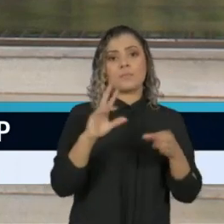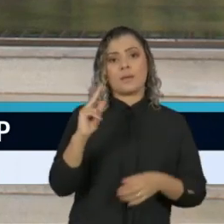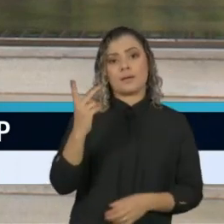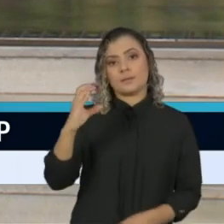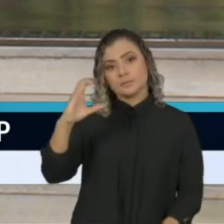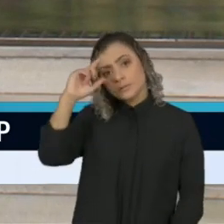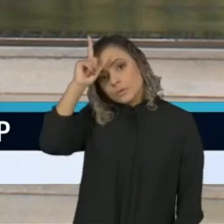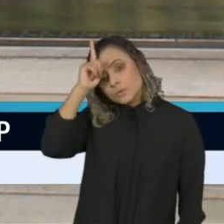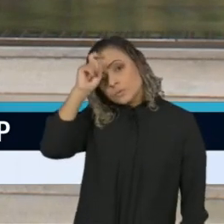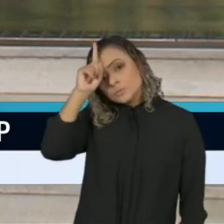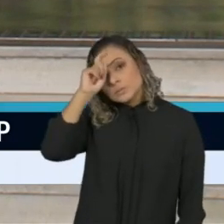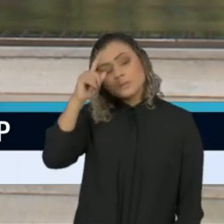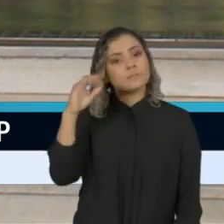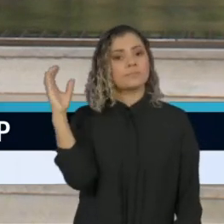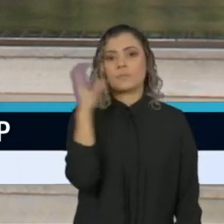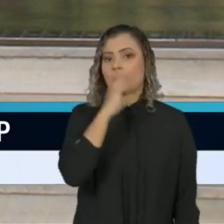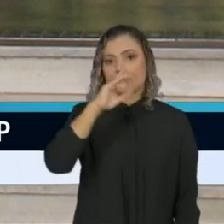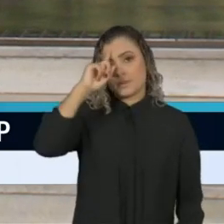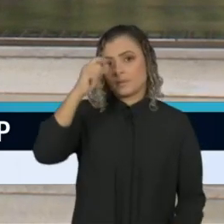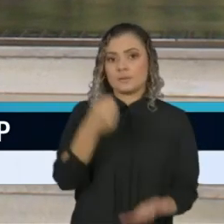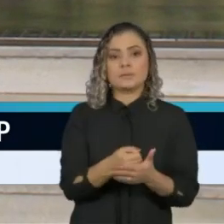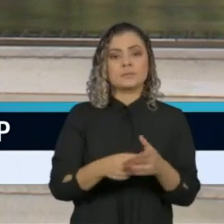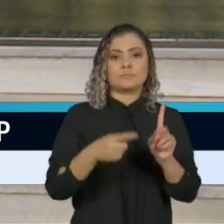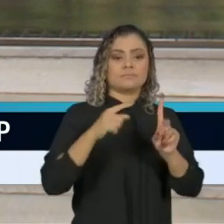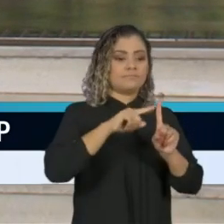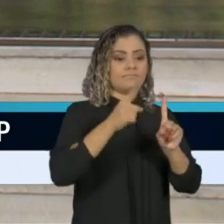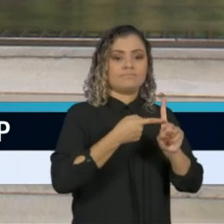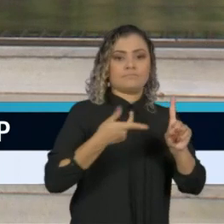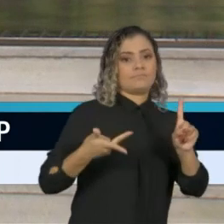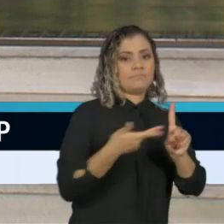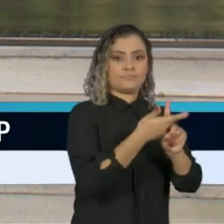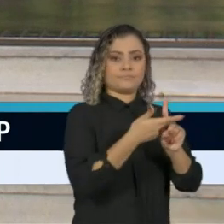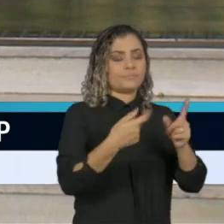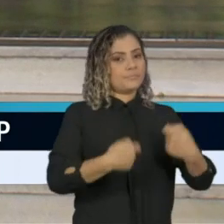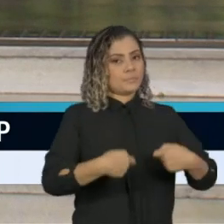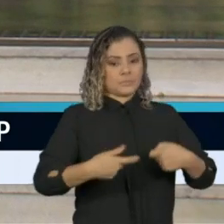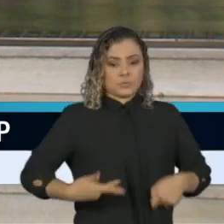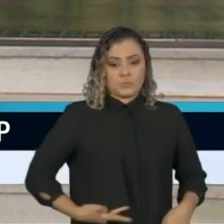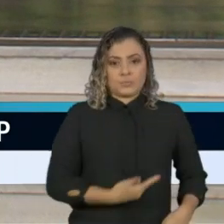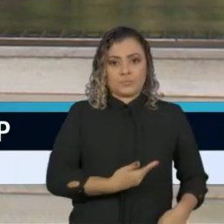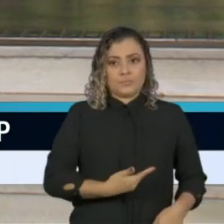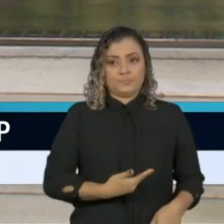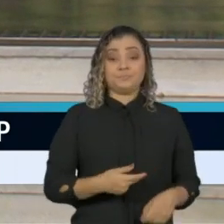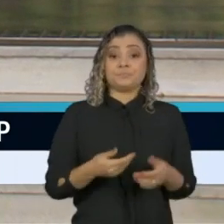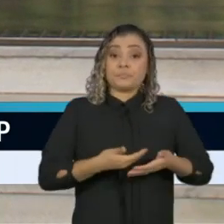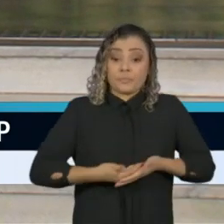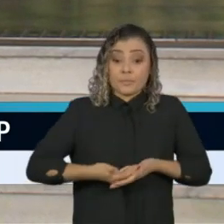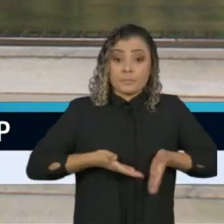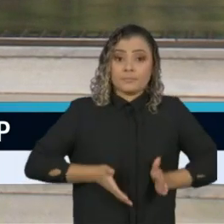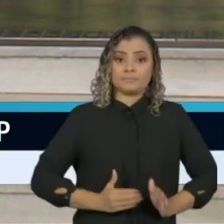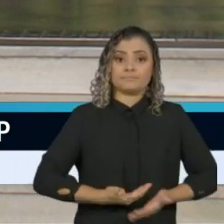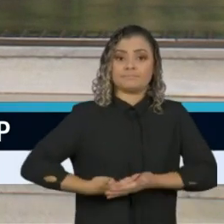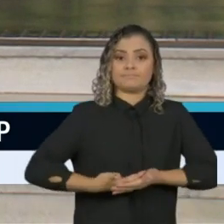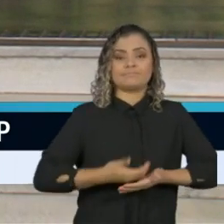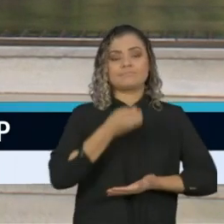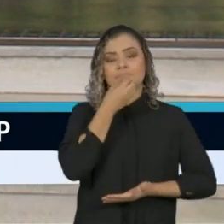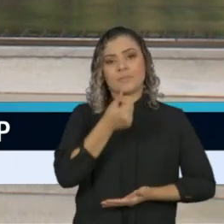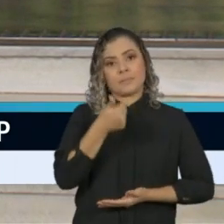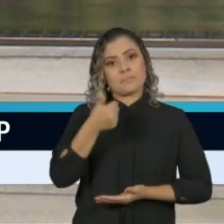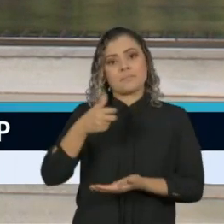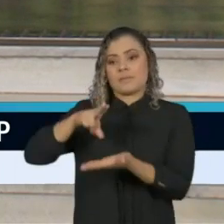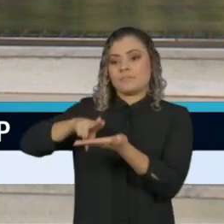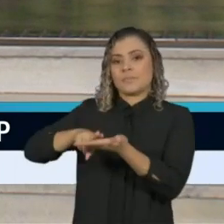Clínicas decidiu imediatamente pelo parto. A bebê recém-nascida está bem na